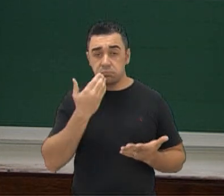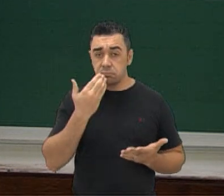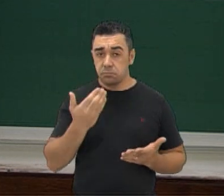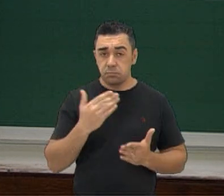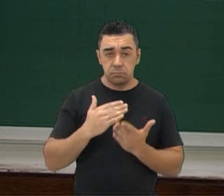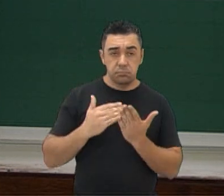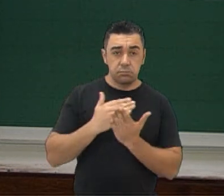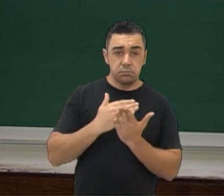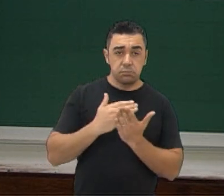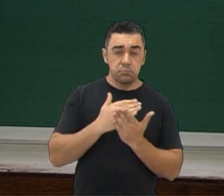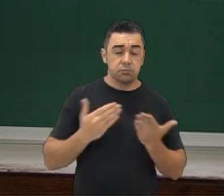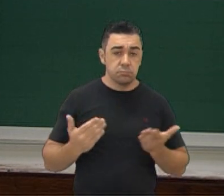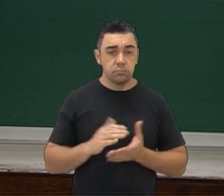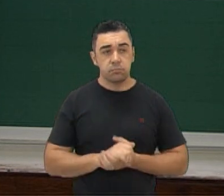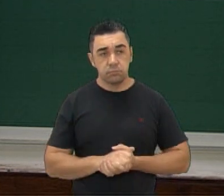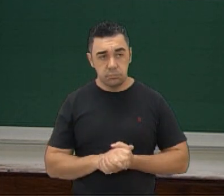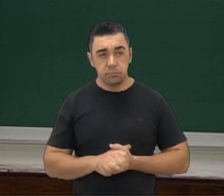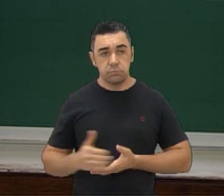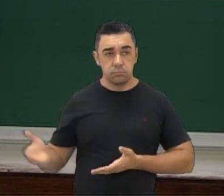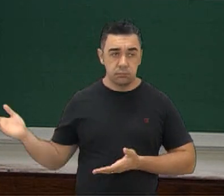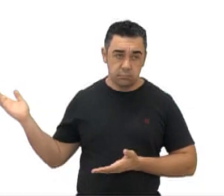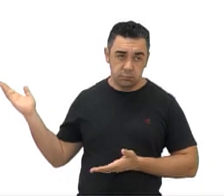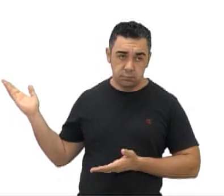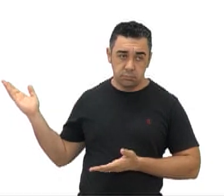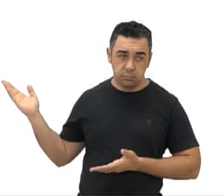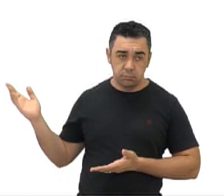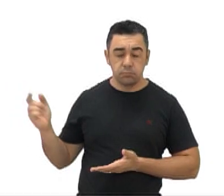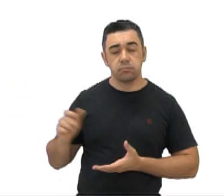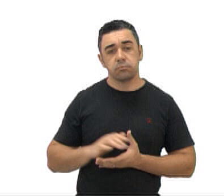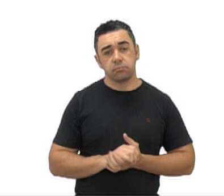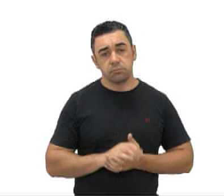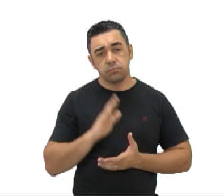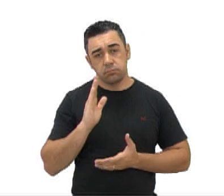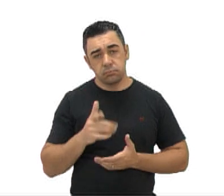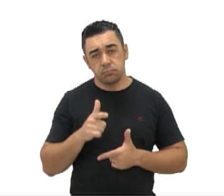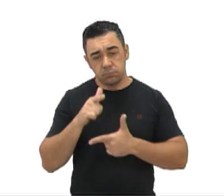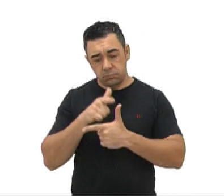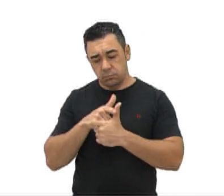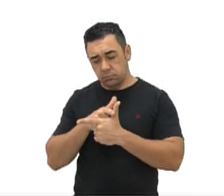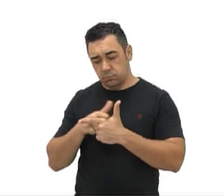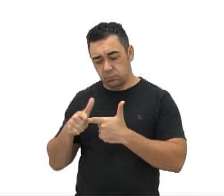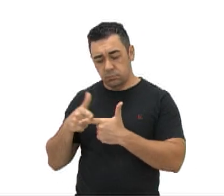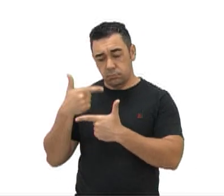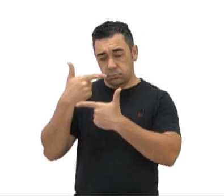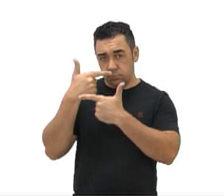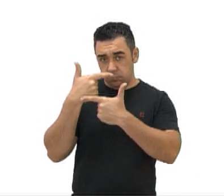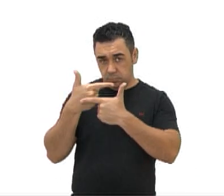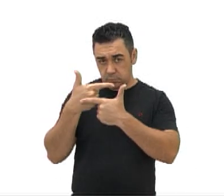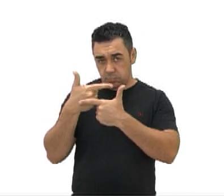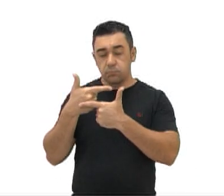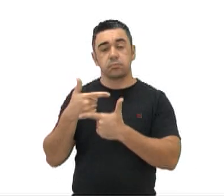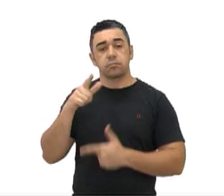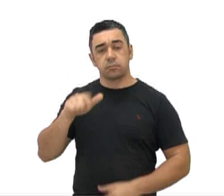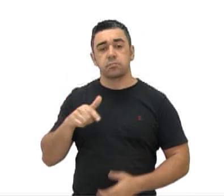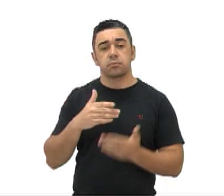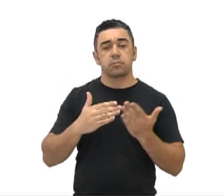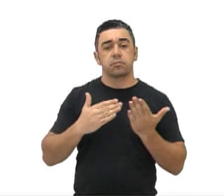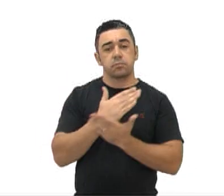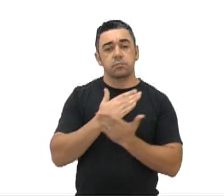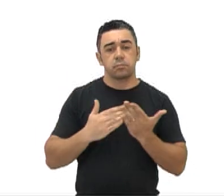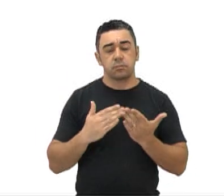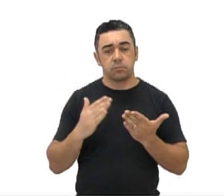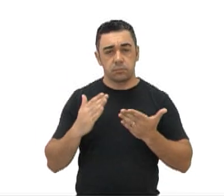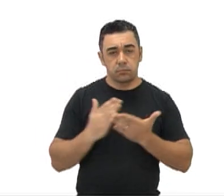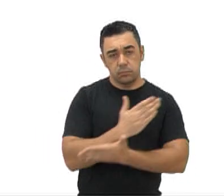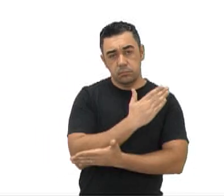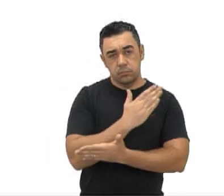metade desse número. Então, a gente já identifica que x sobre 2 seria o